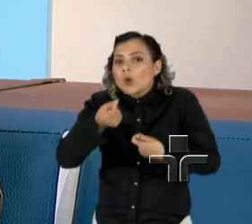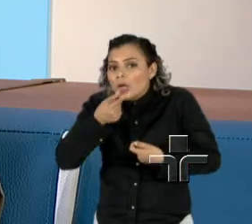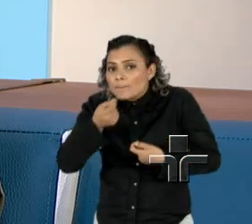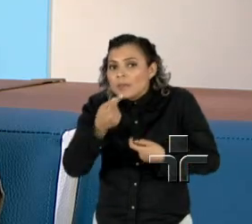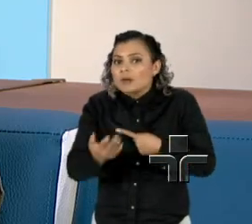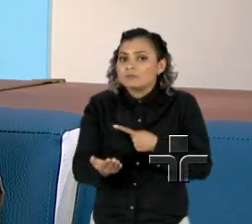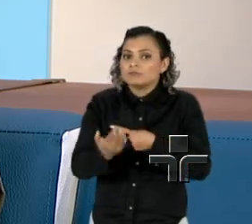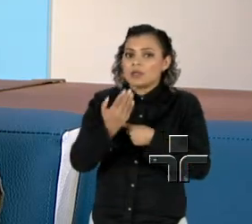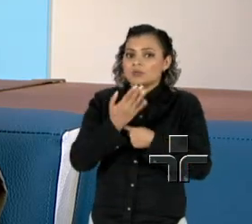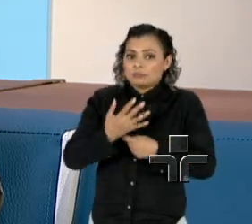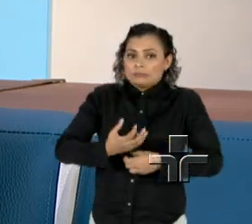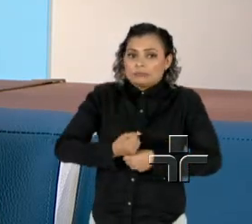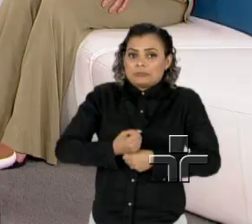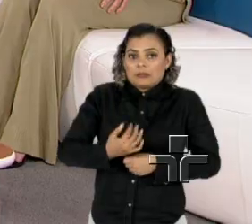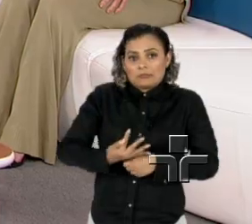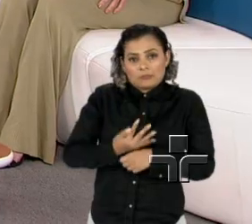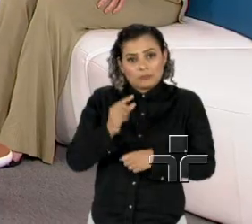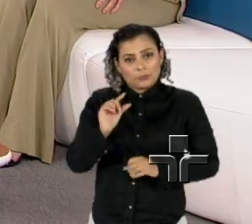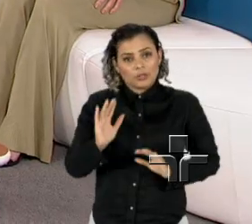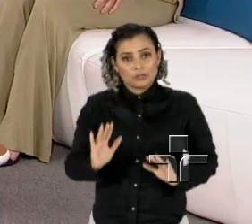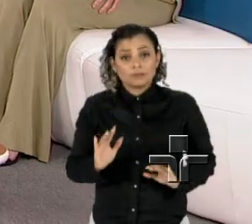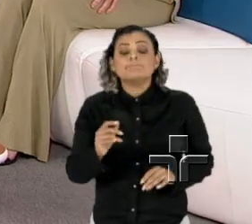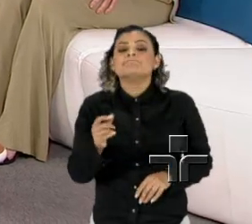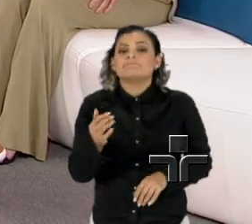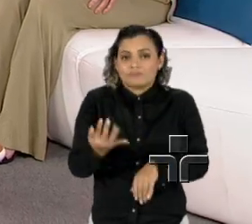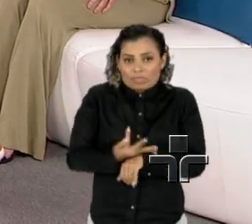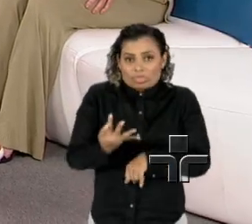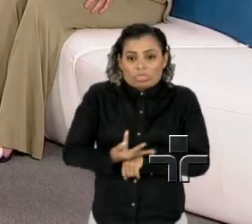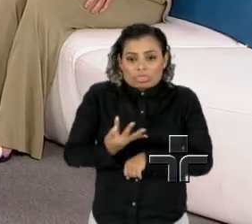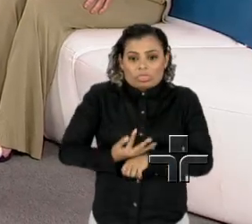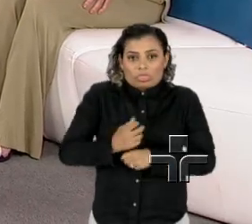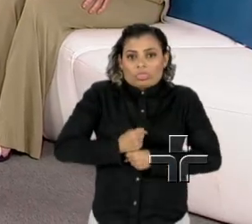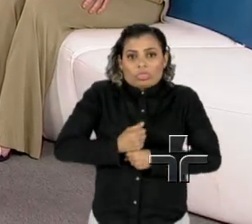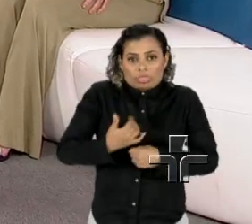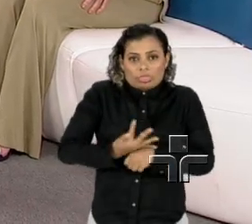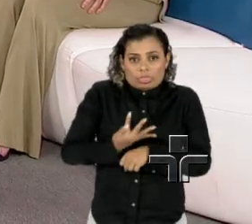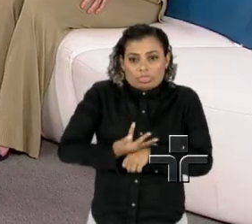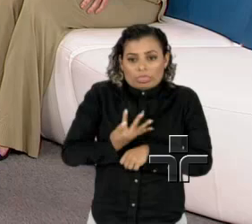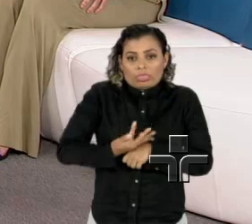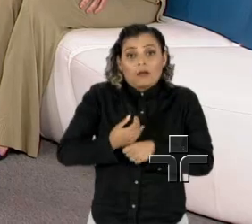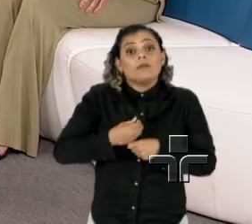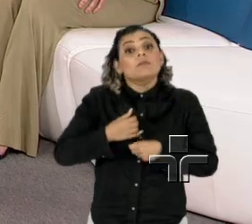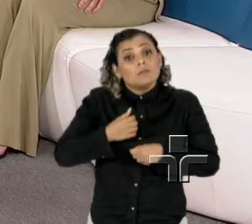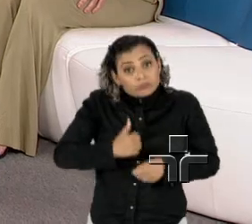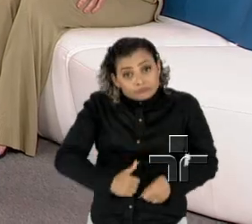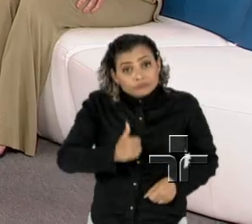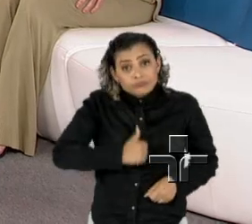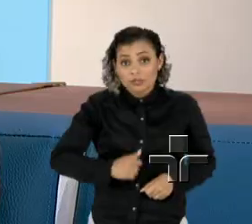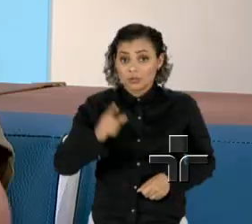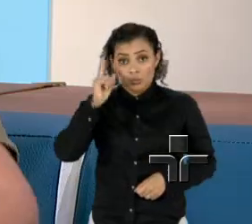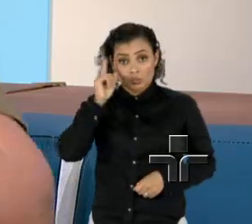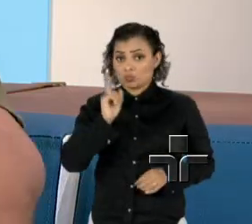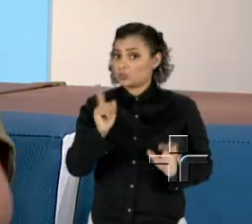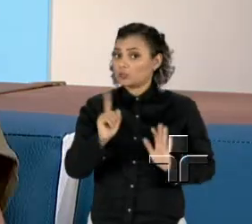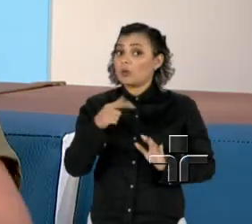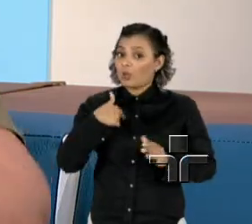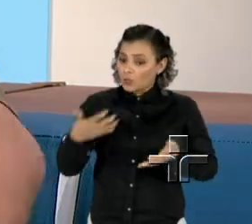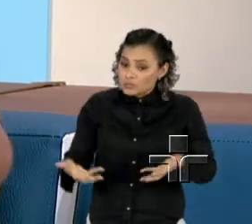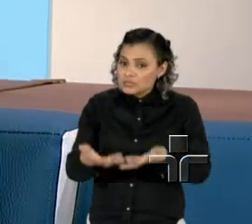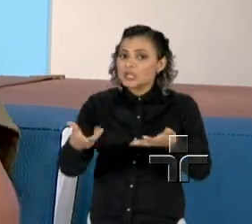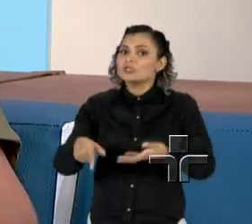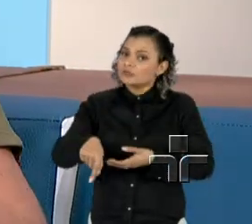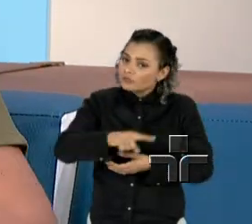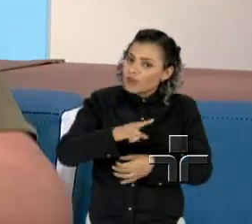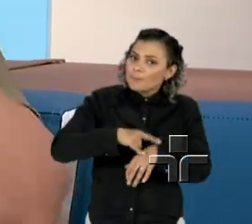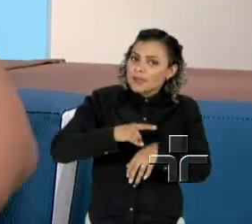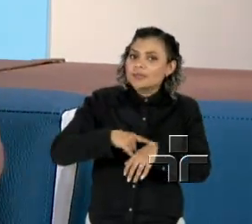poder evacuar. Ela ficou com prisão de ventre? Prisão de ventre, exatamente. E assim, não é todo dia que ela faz também, não. E assim, eu fico incentivando,